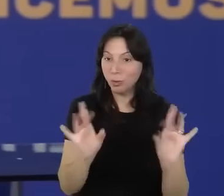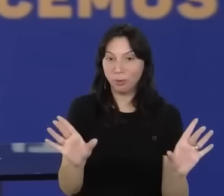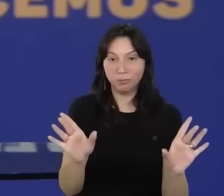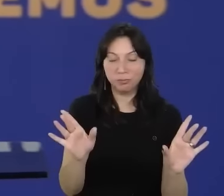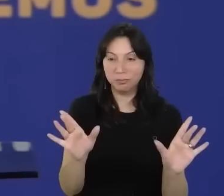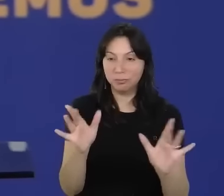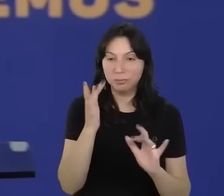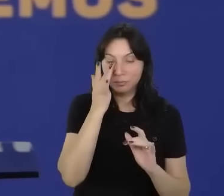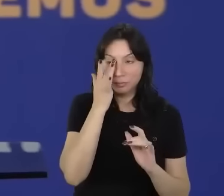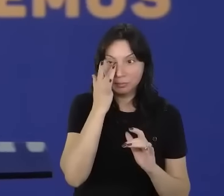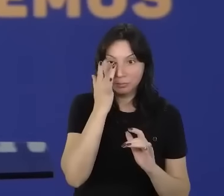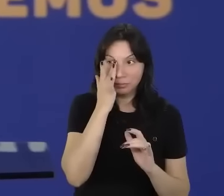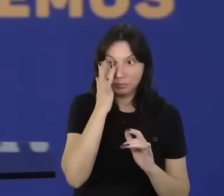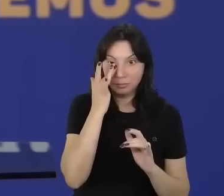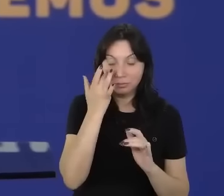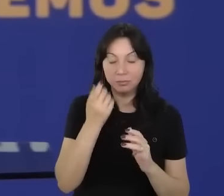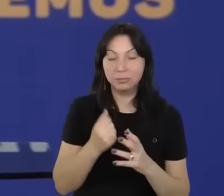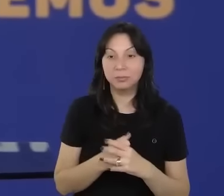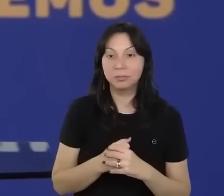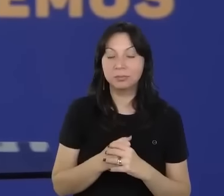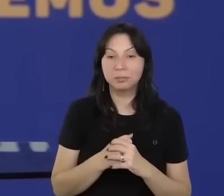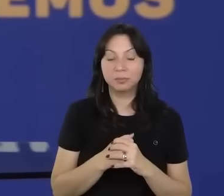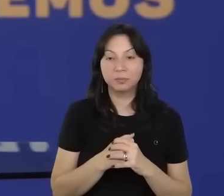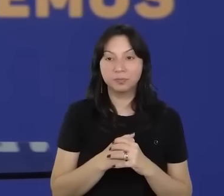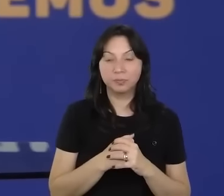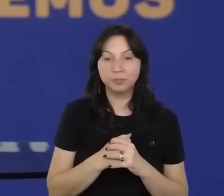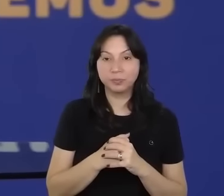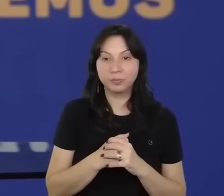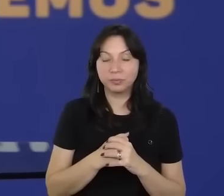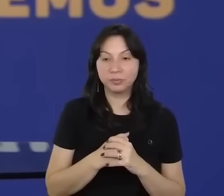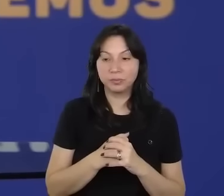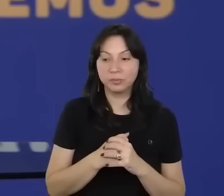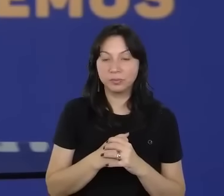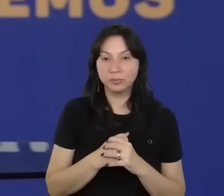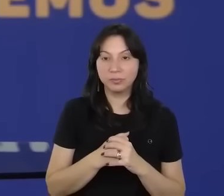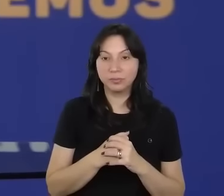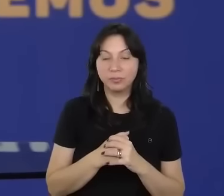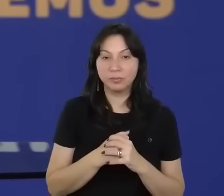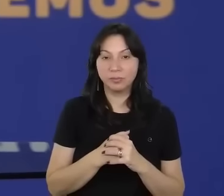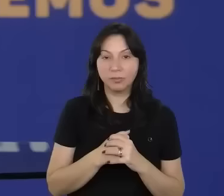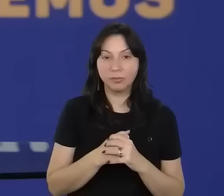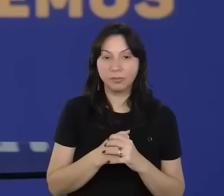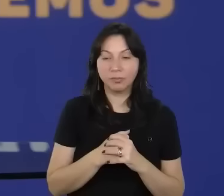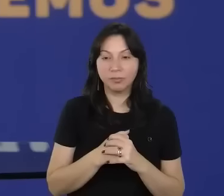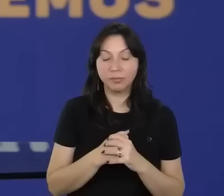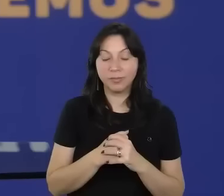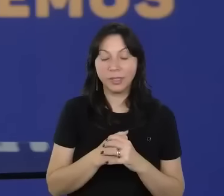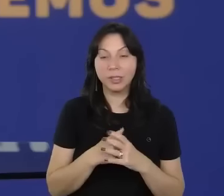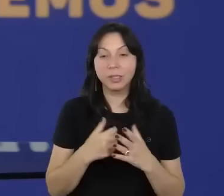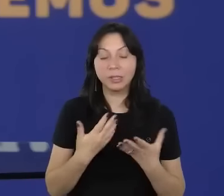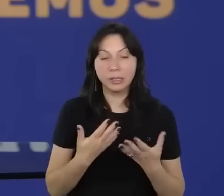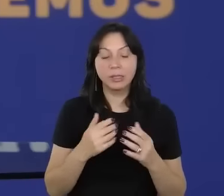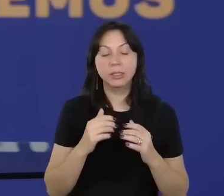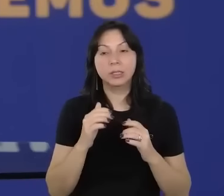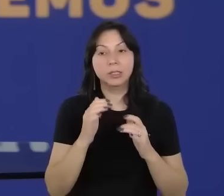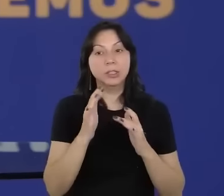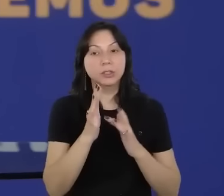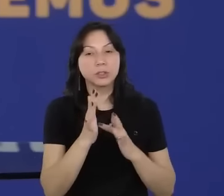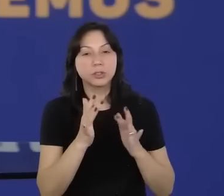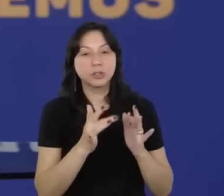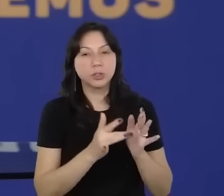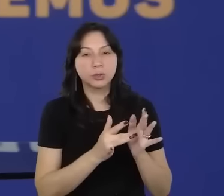engolem último lugar penúltimo lugar quando Jesus acalma os sentimentos e as